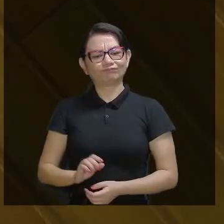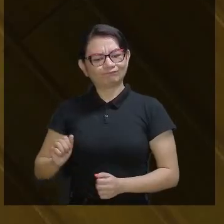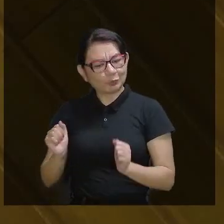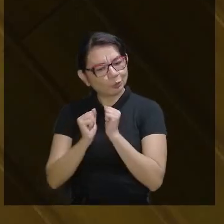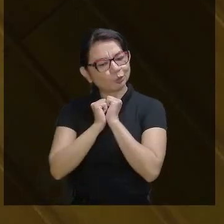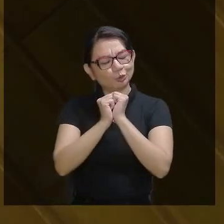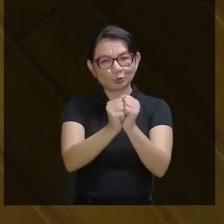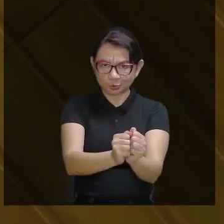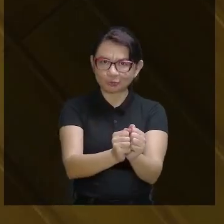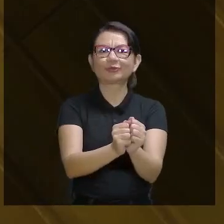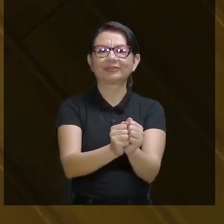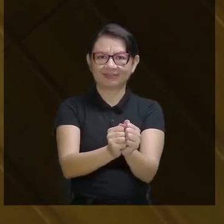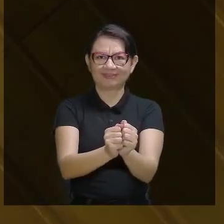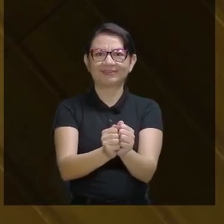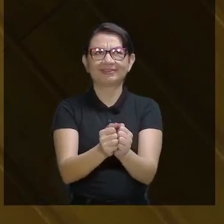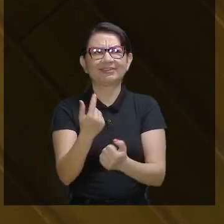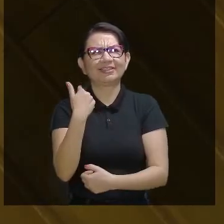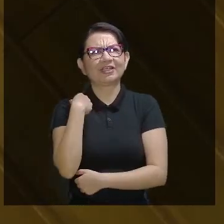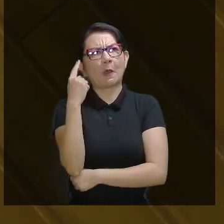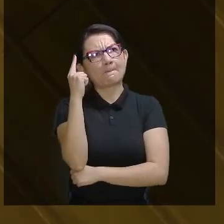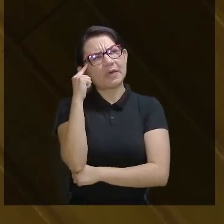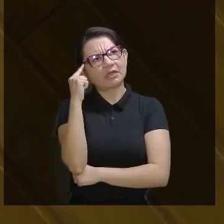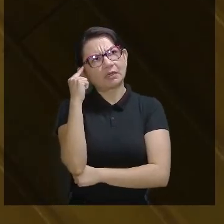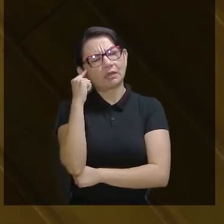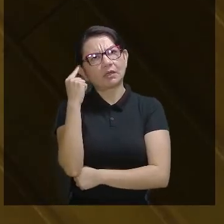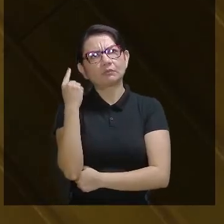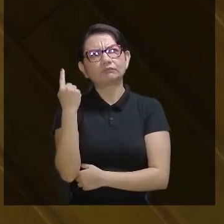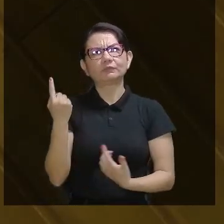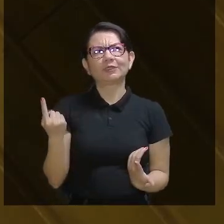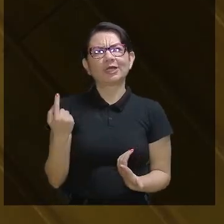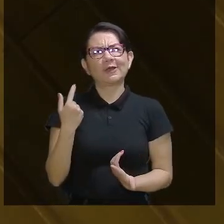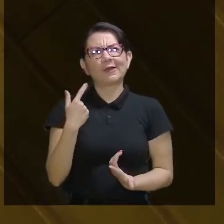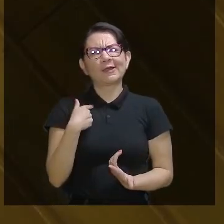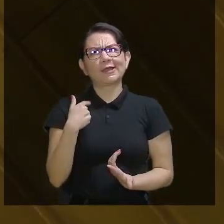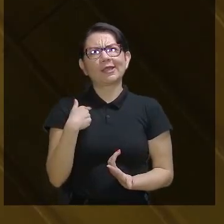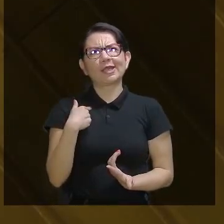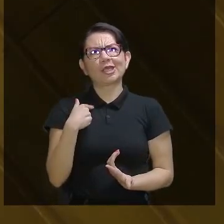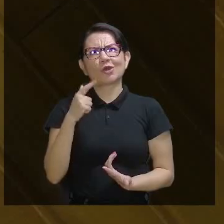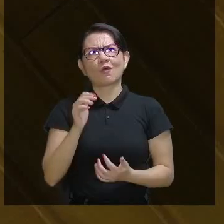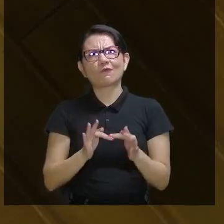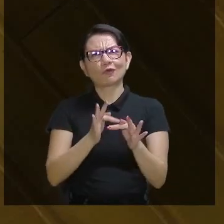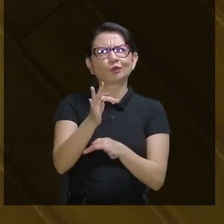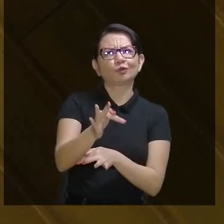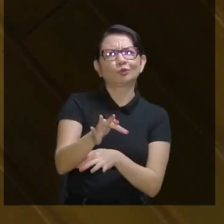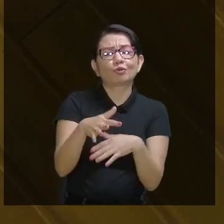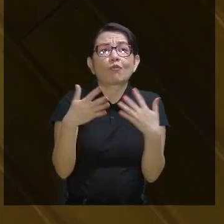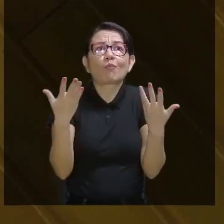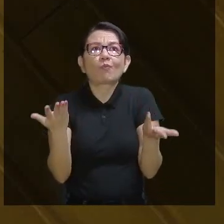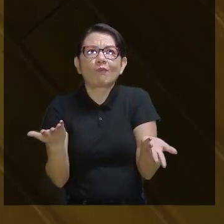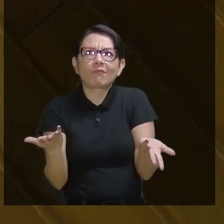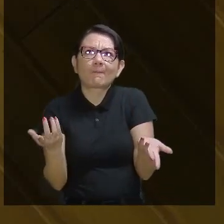deles. E eu ficava pensando, quando será o meu dia?